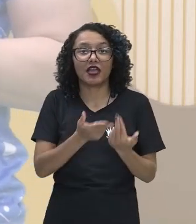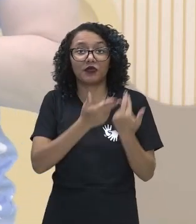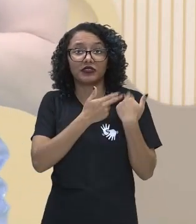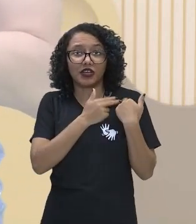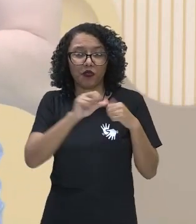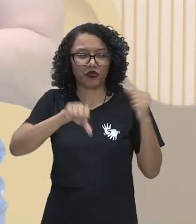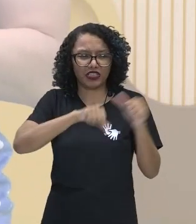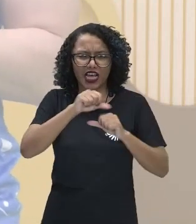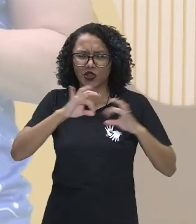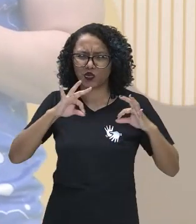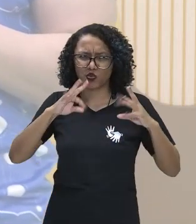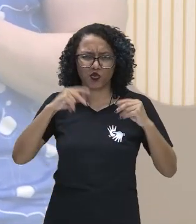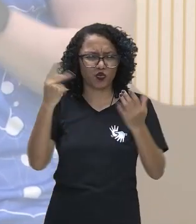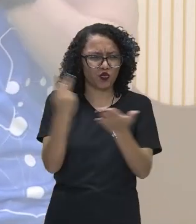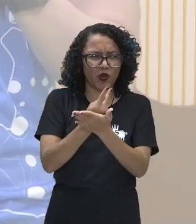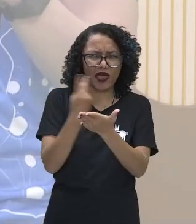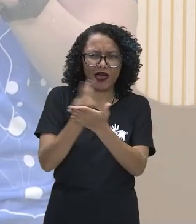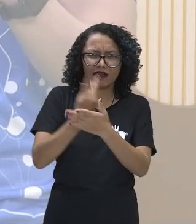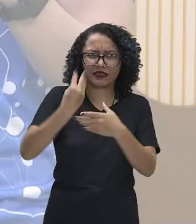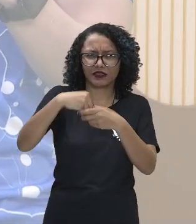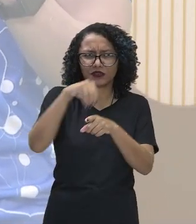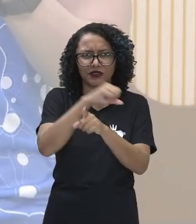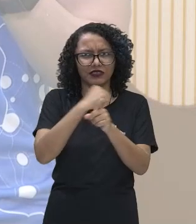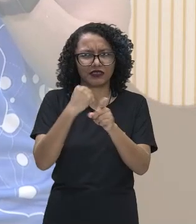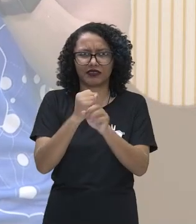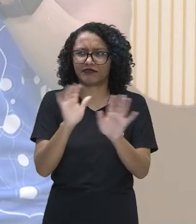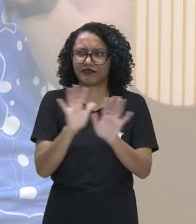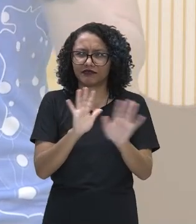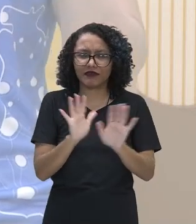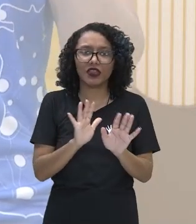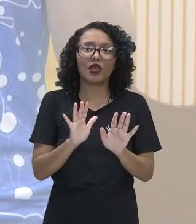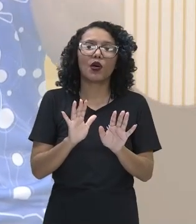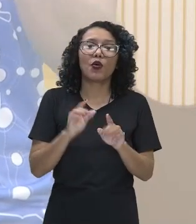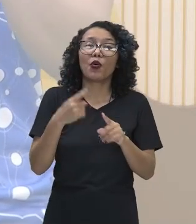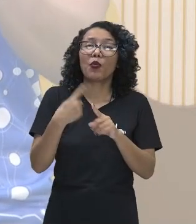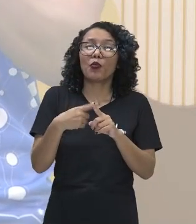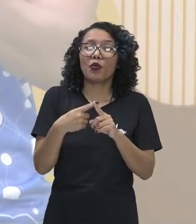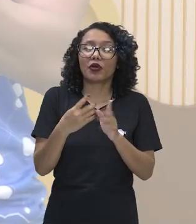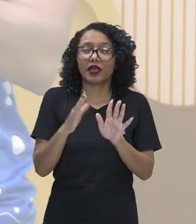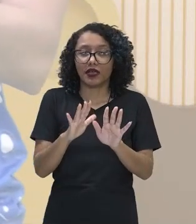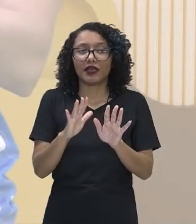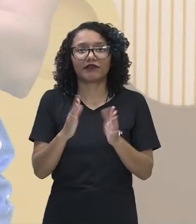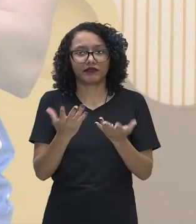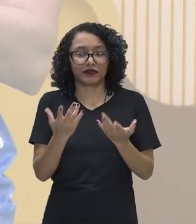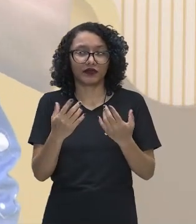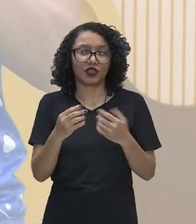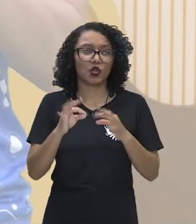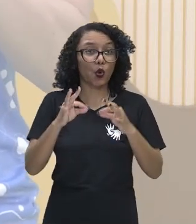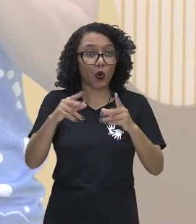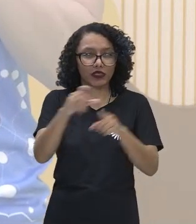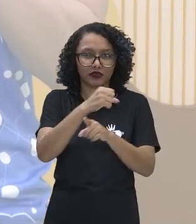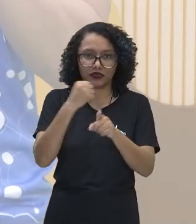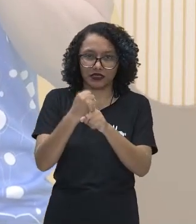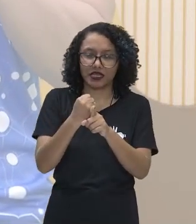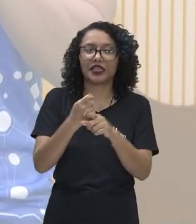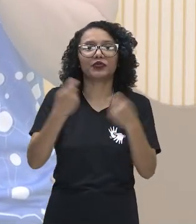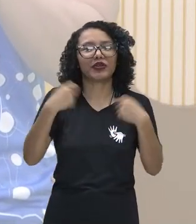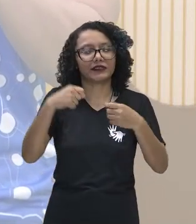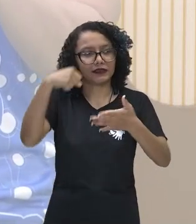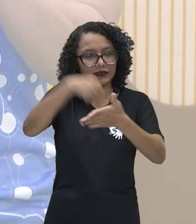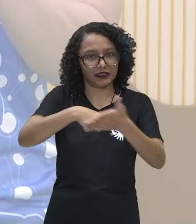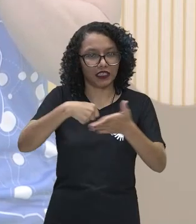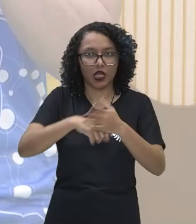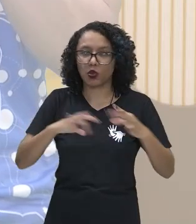está de errado na nossa sociedade. Isso é uma mudança que tem que partir da sociedade como um todo. O que eu quero que